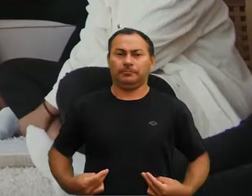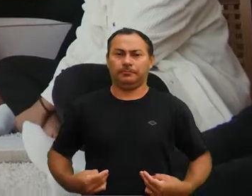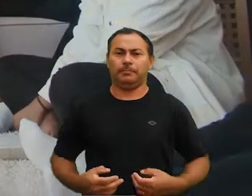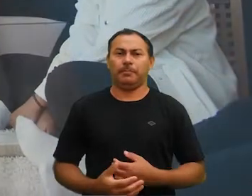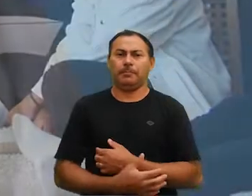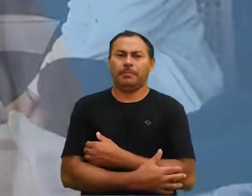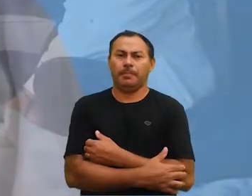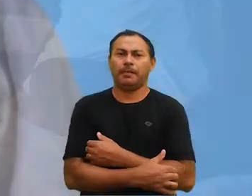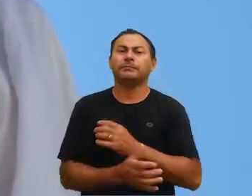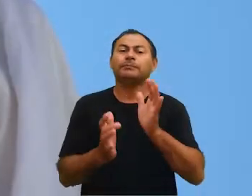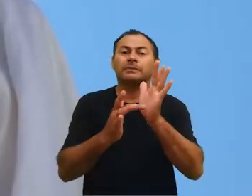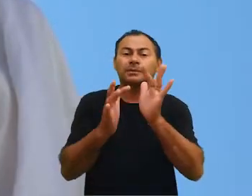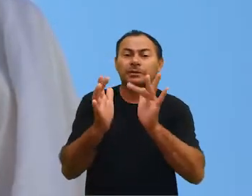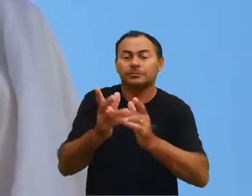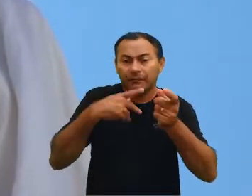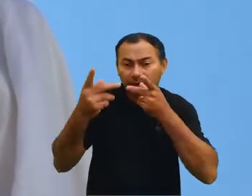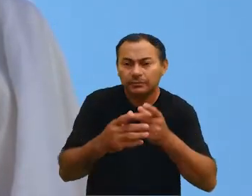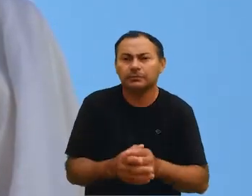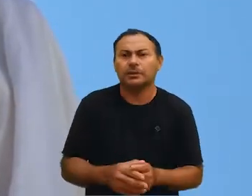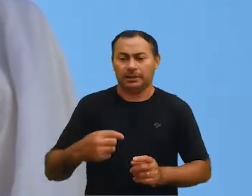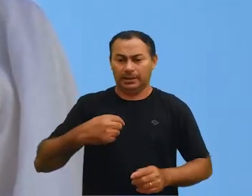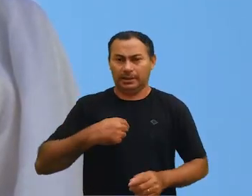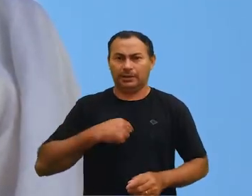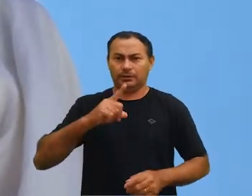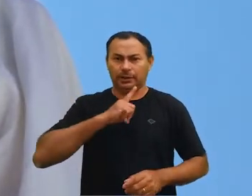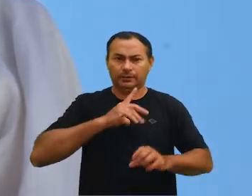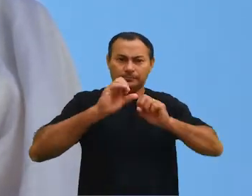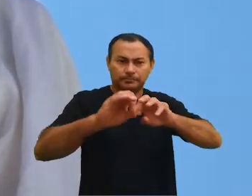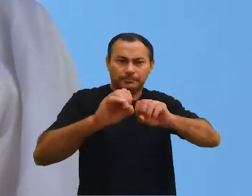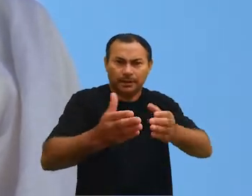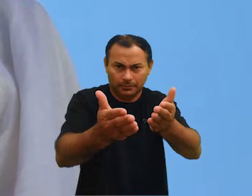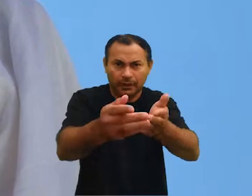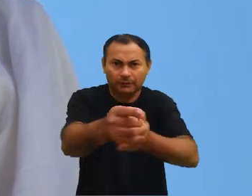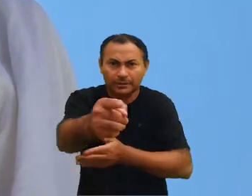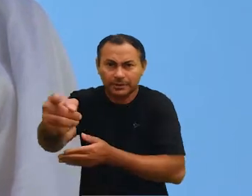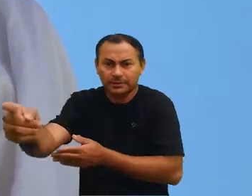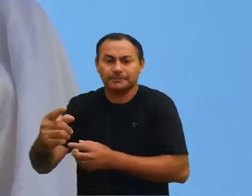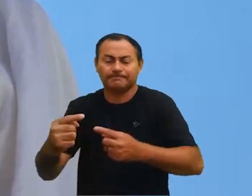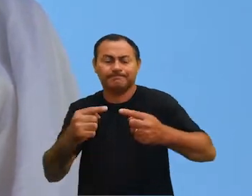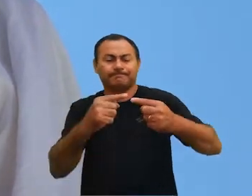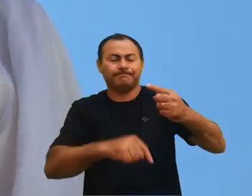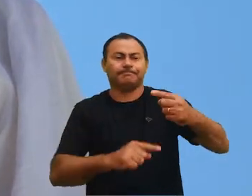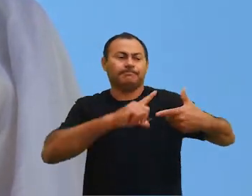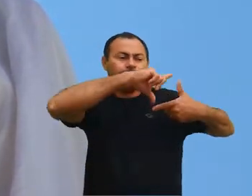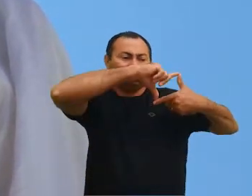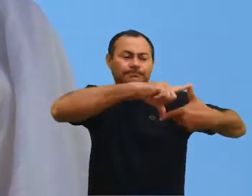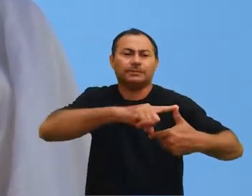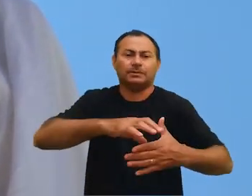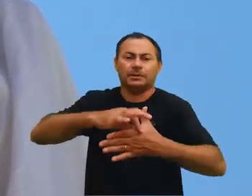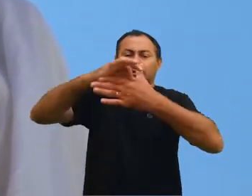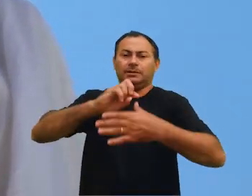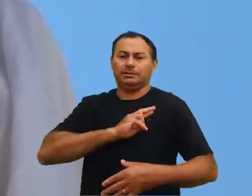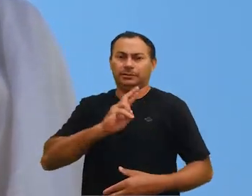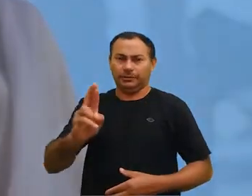humanos. Jesus está dizendo: o que eu tenho para ensinar a vocês vai entrar em conflito com a tradição dos